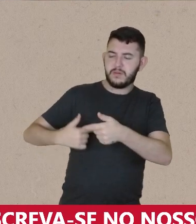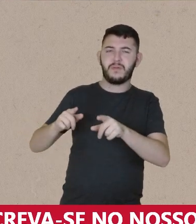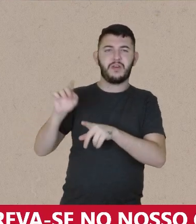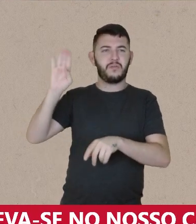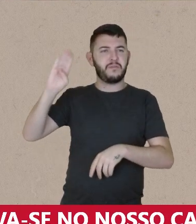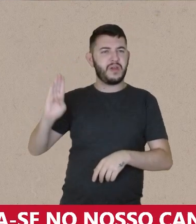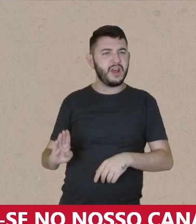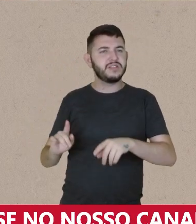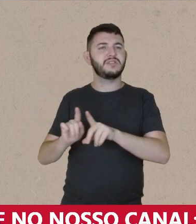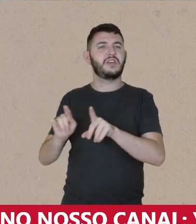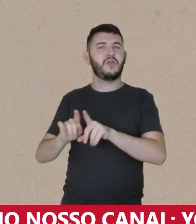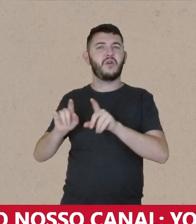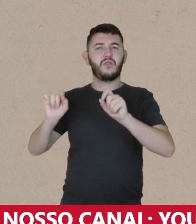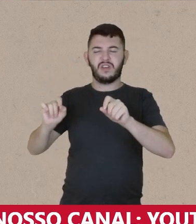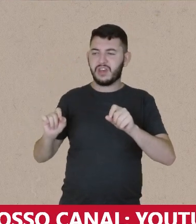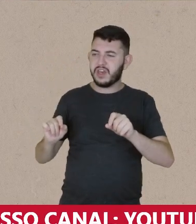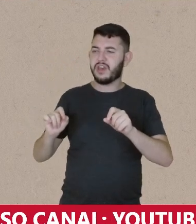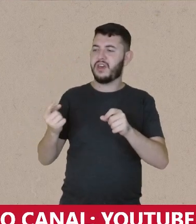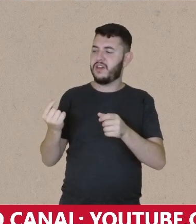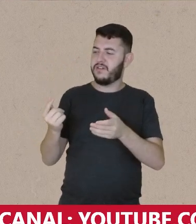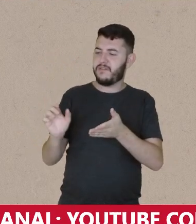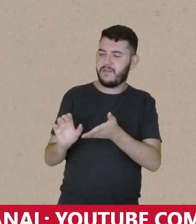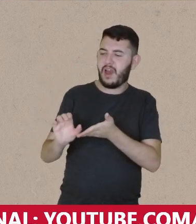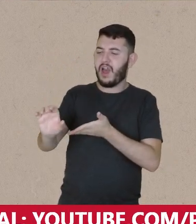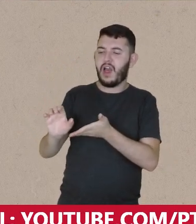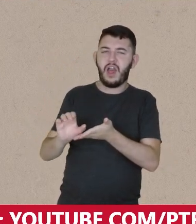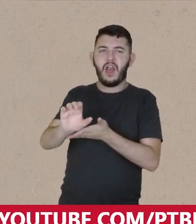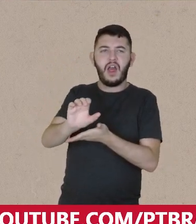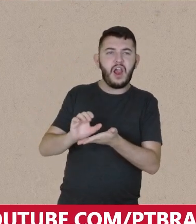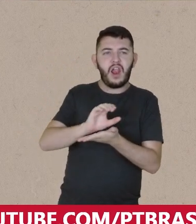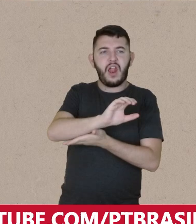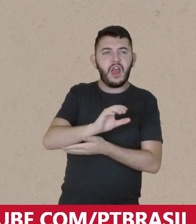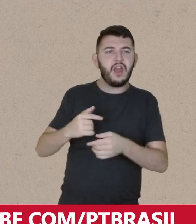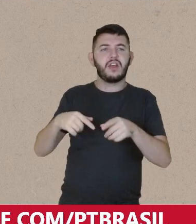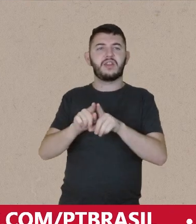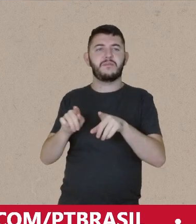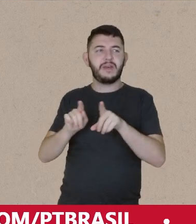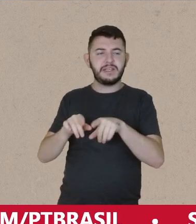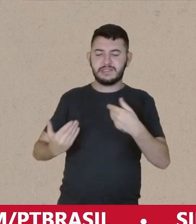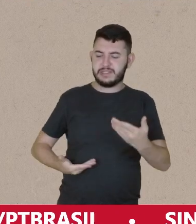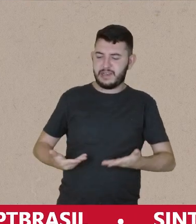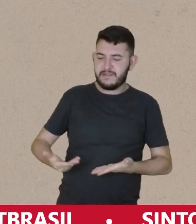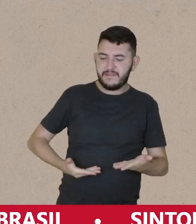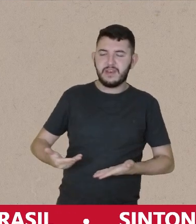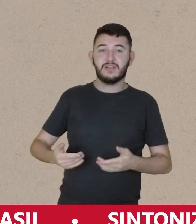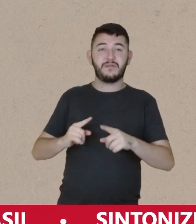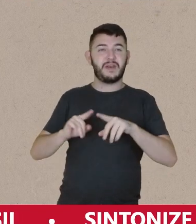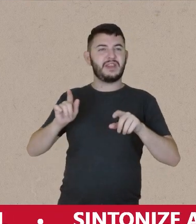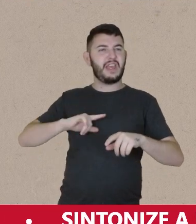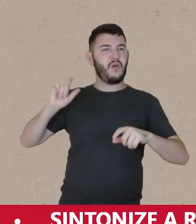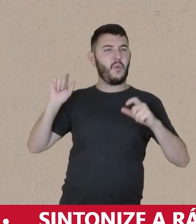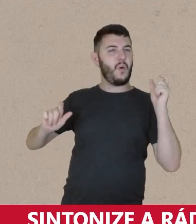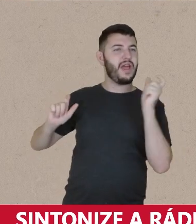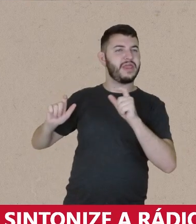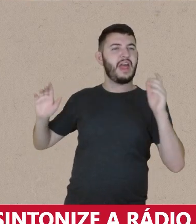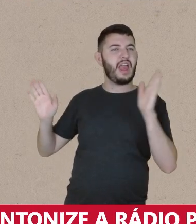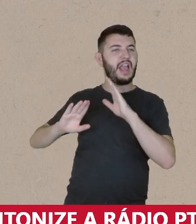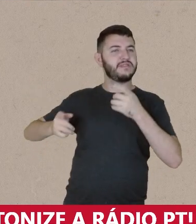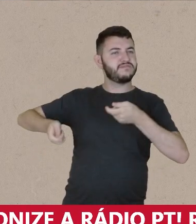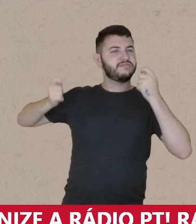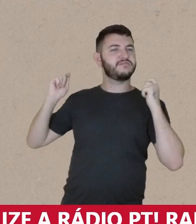transformando num país exportador de capital, tecnologia e serviços, veio o ataque primeiro sabotando o